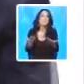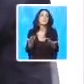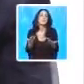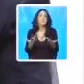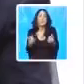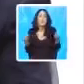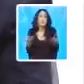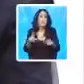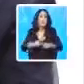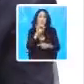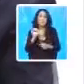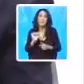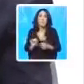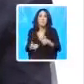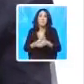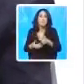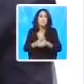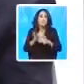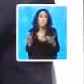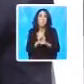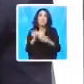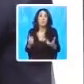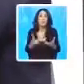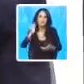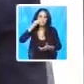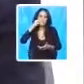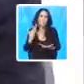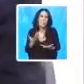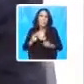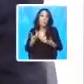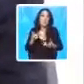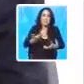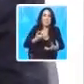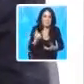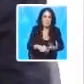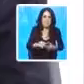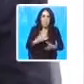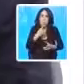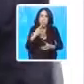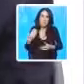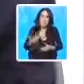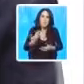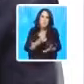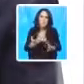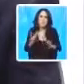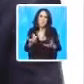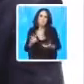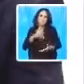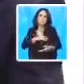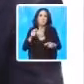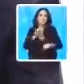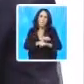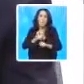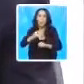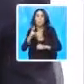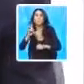seus membros da família mais idosos, porque ficaram muito penalizados, ou porque se endividaram, demasiado também, têm vencimentos penhorados,